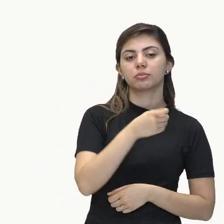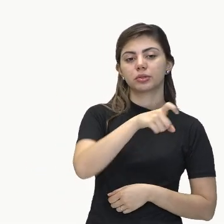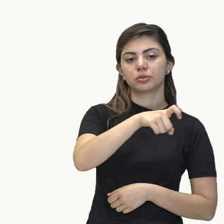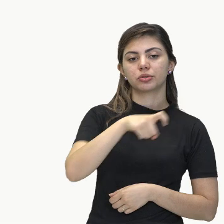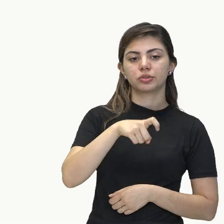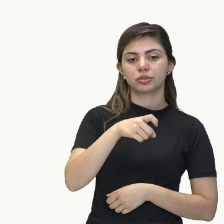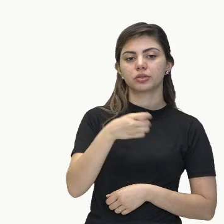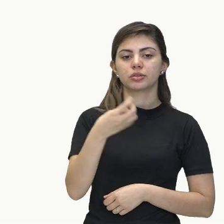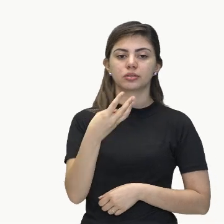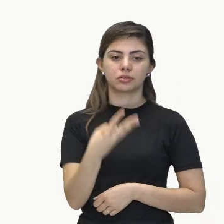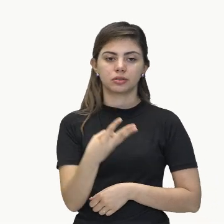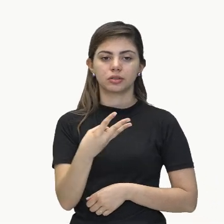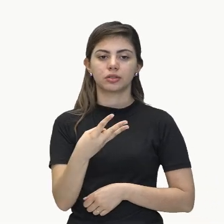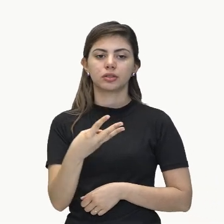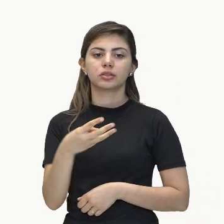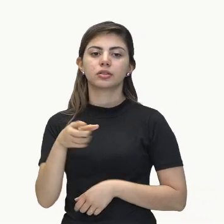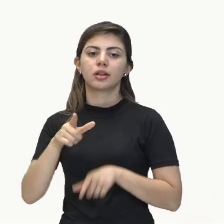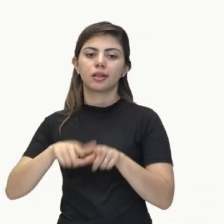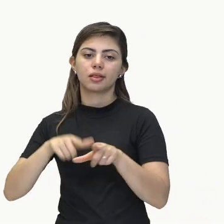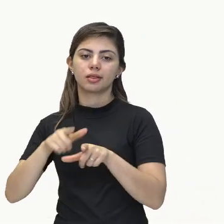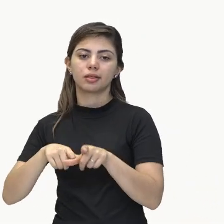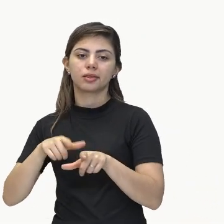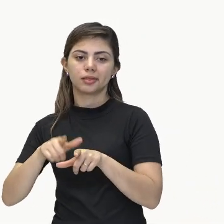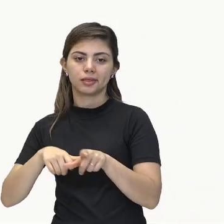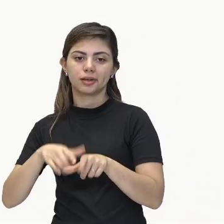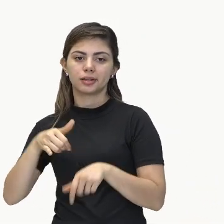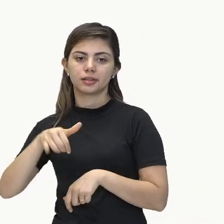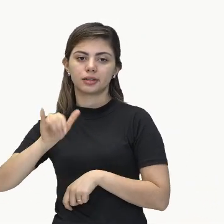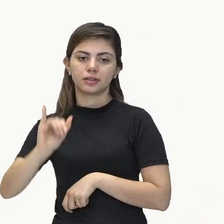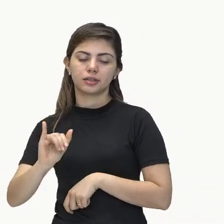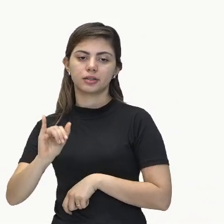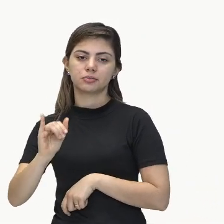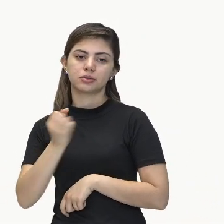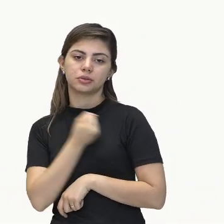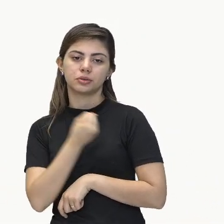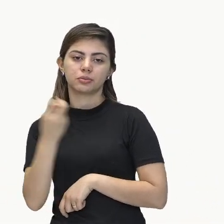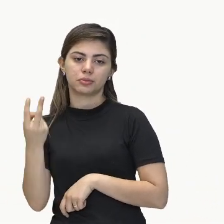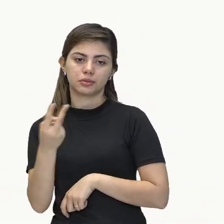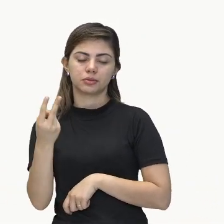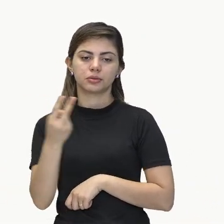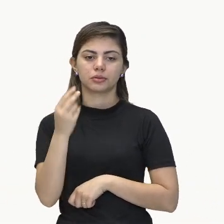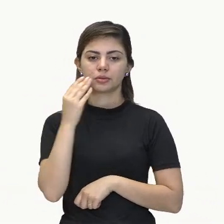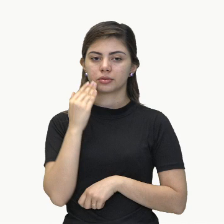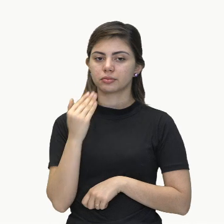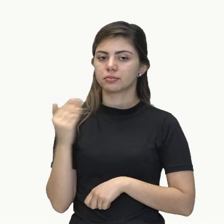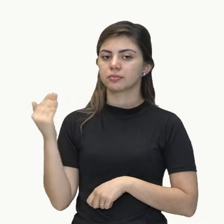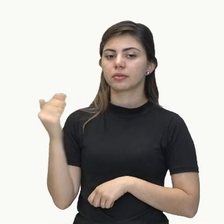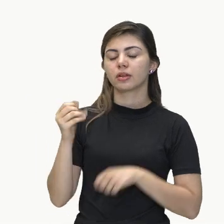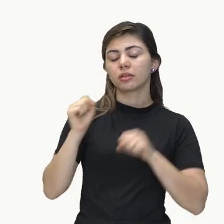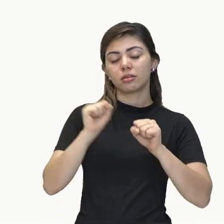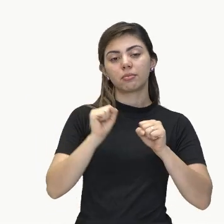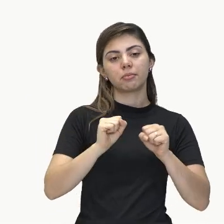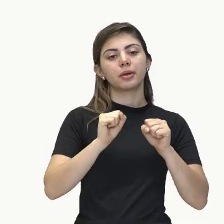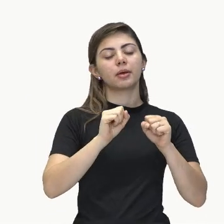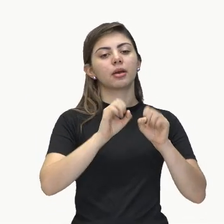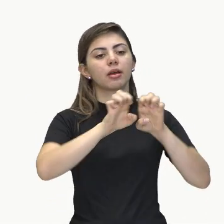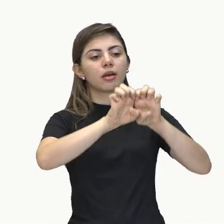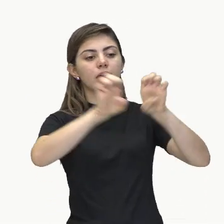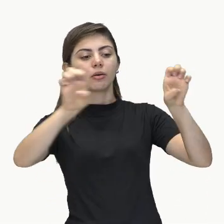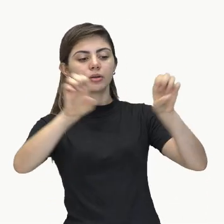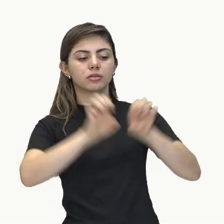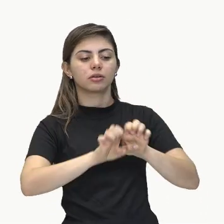primeira como para a segunda equação. E o y será igual a 2, tanto para a primeira